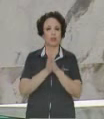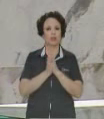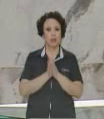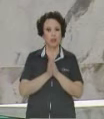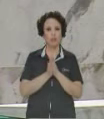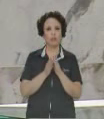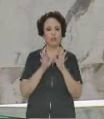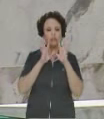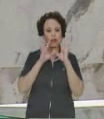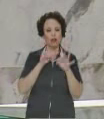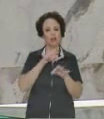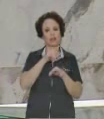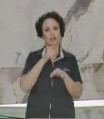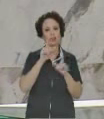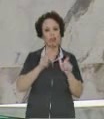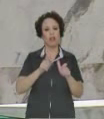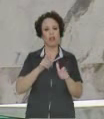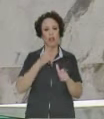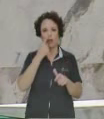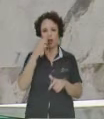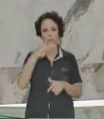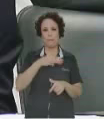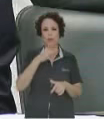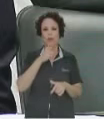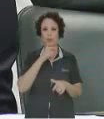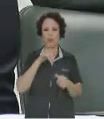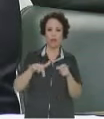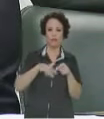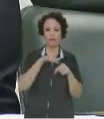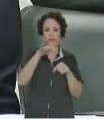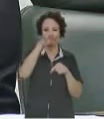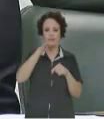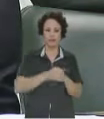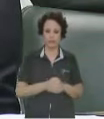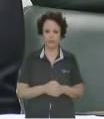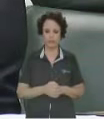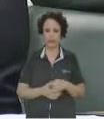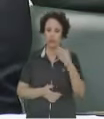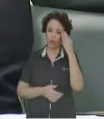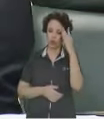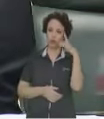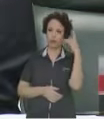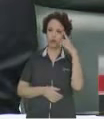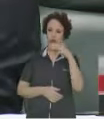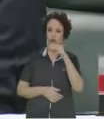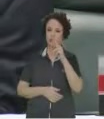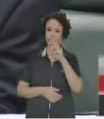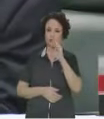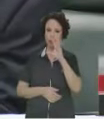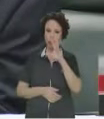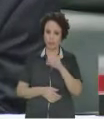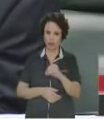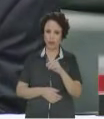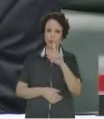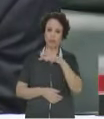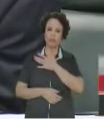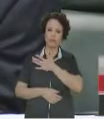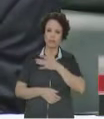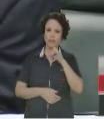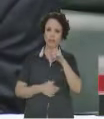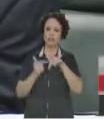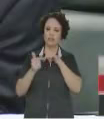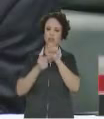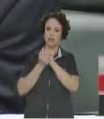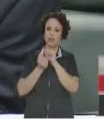região das águas do morumbi obrigado obrigado deputado marco aurélio cunha quer dizer do prazer de ter vossa excelência conosco aqui